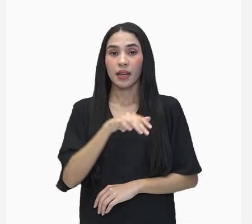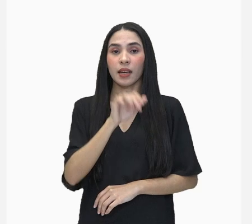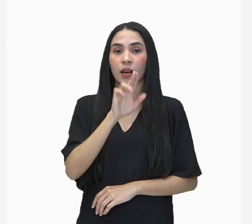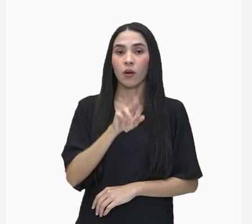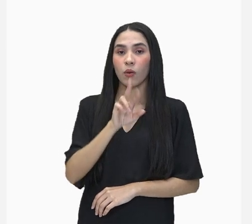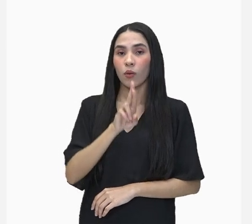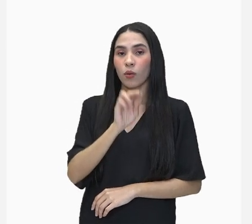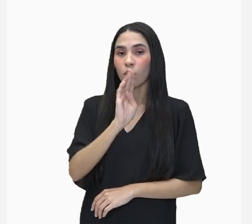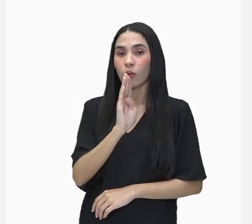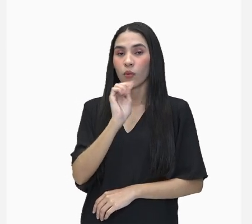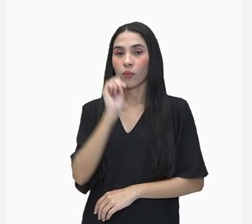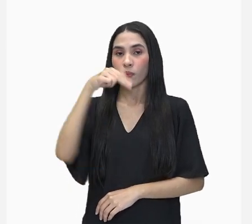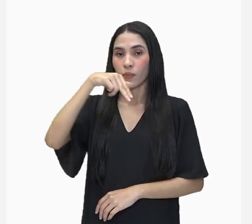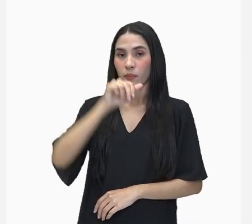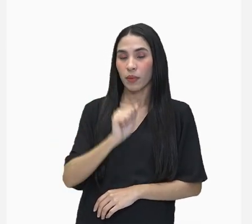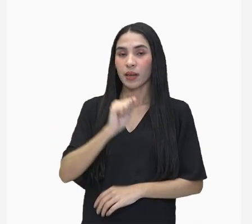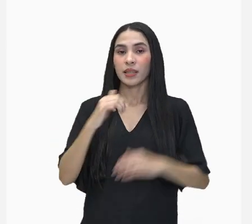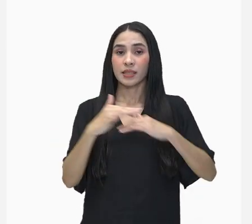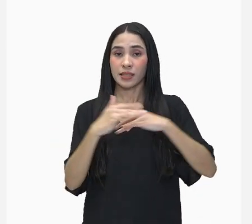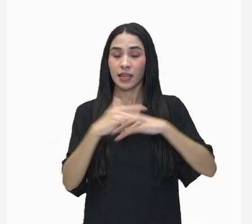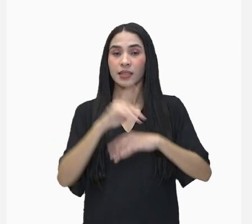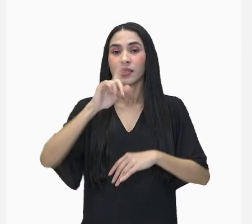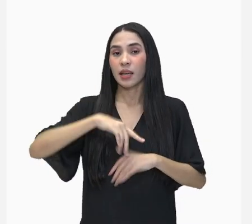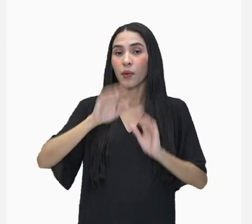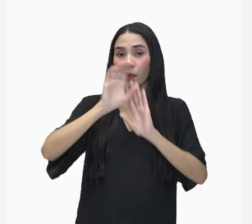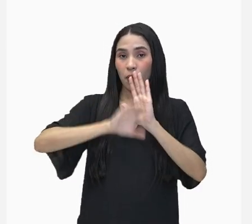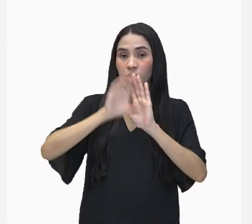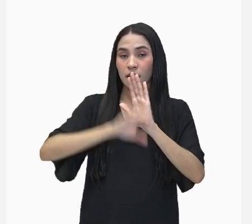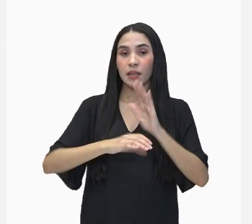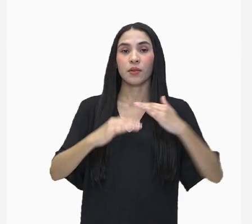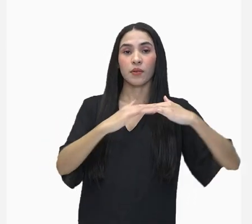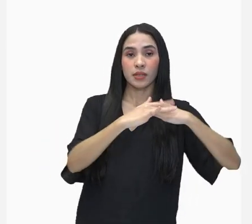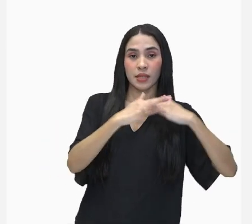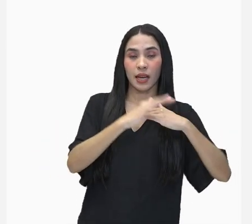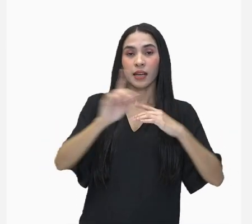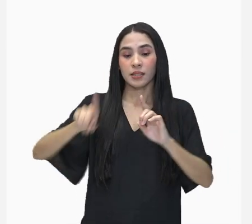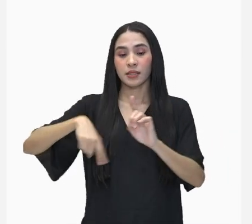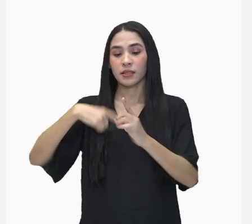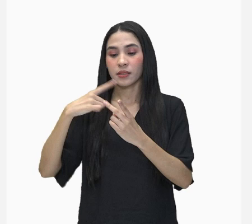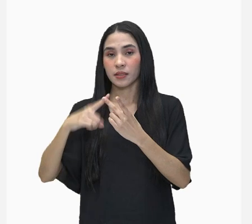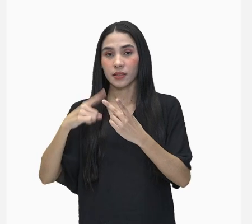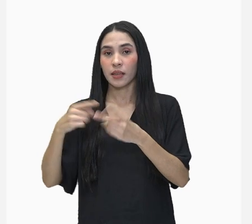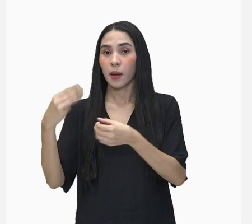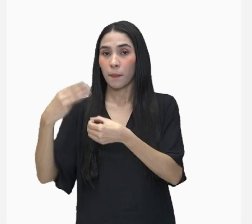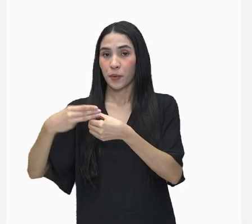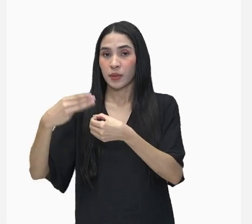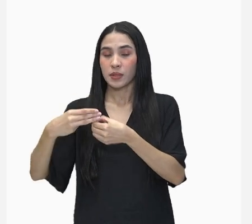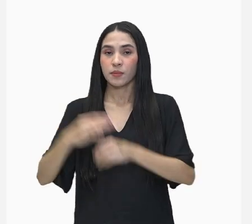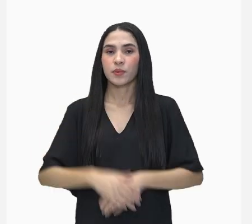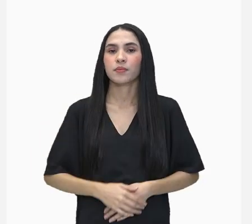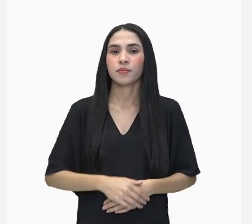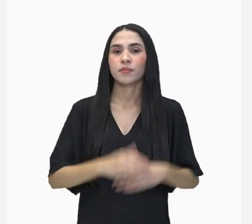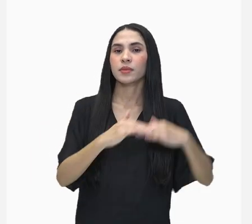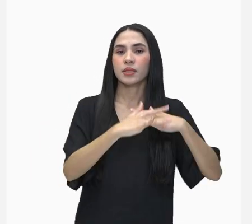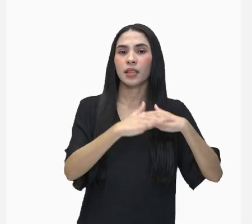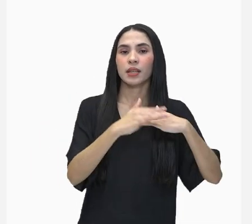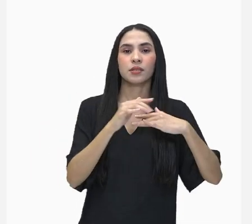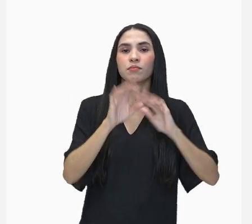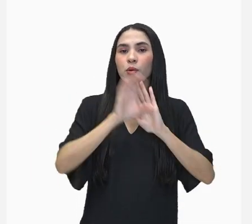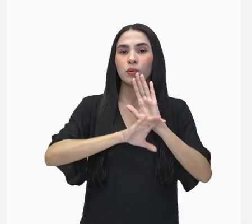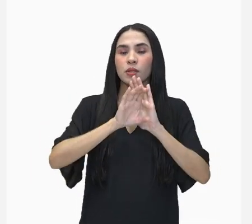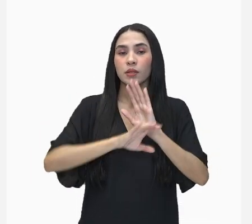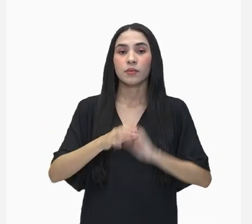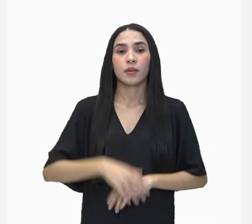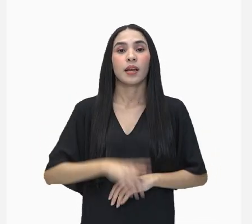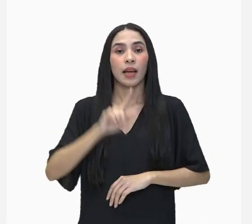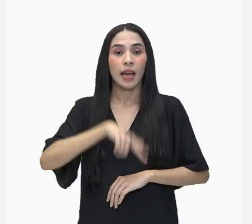o processo de desenvolvimento das cidades, que é o conceito de cidade e o conceito de município. Então, o que é a cidade? É o espaço